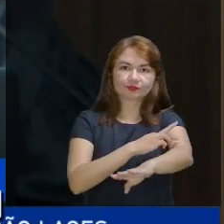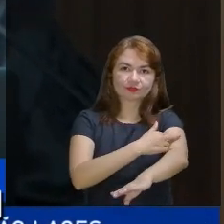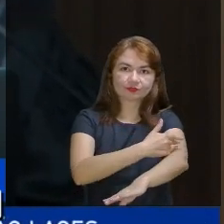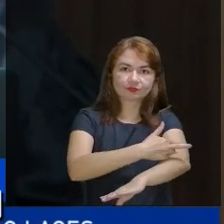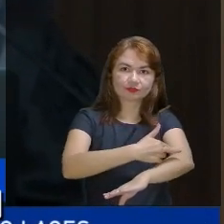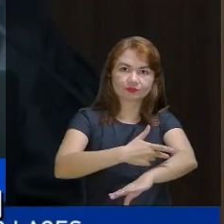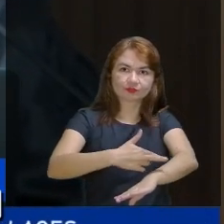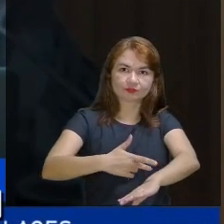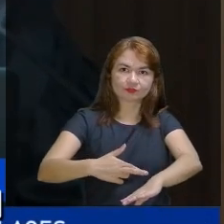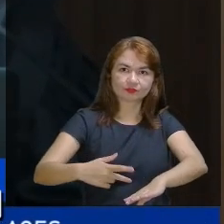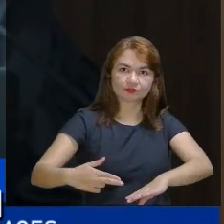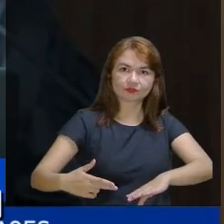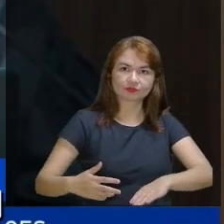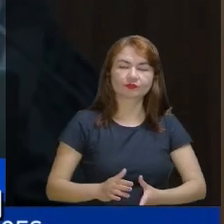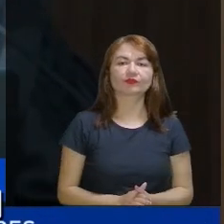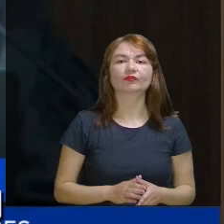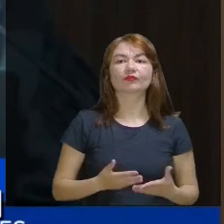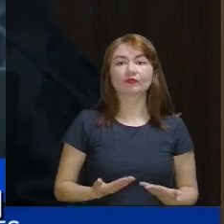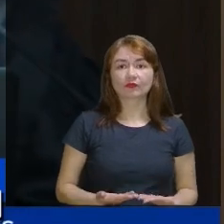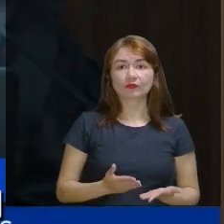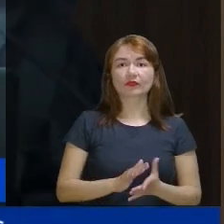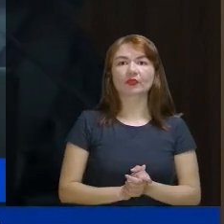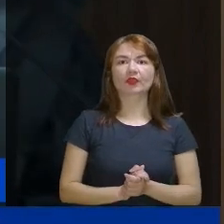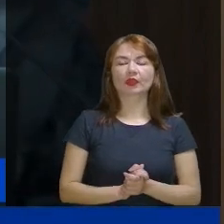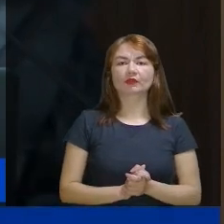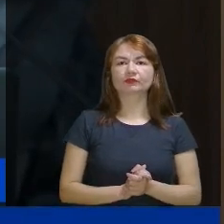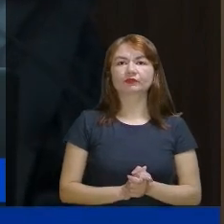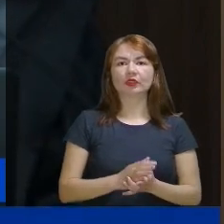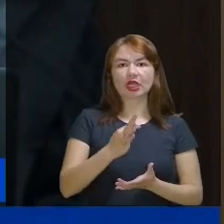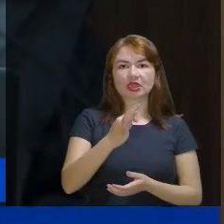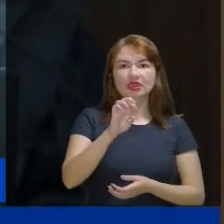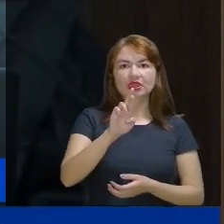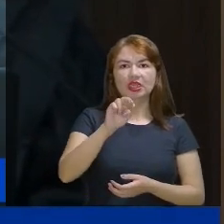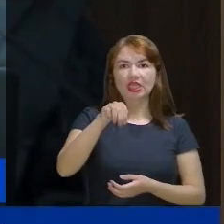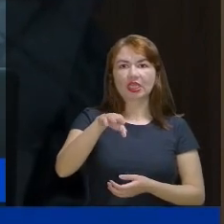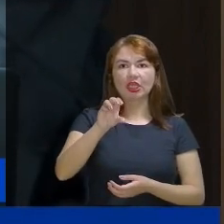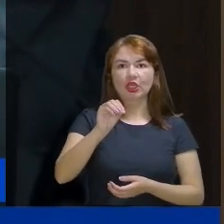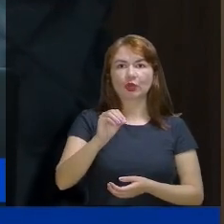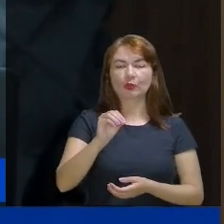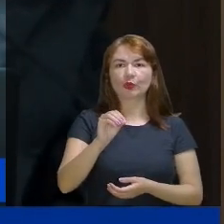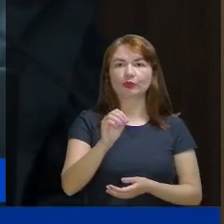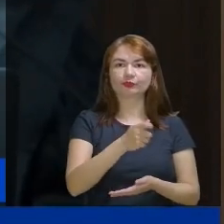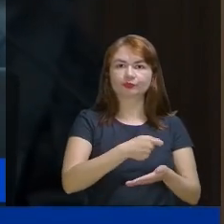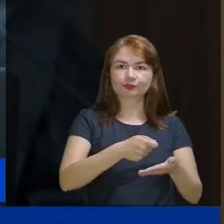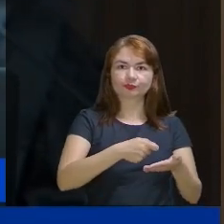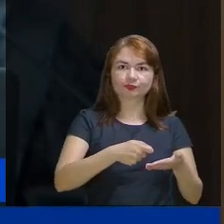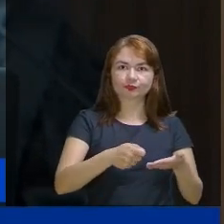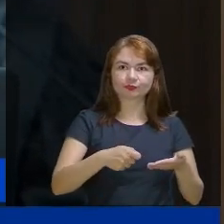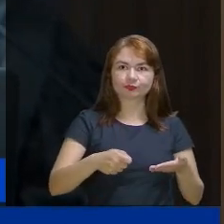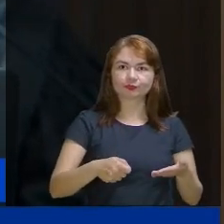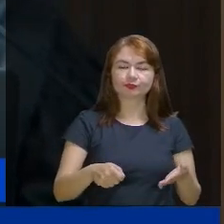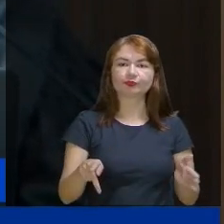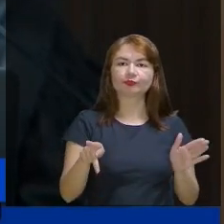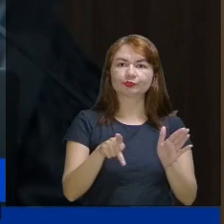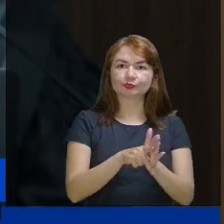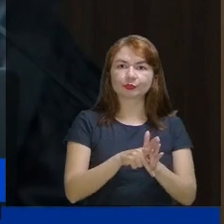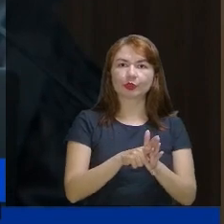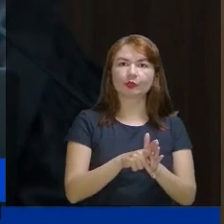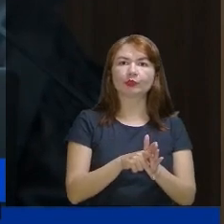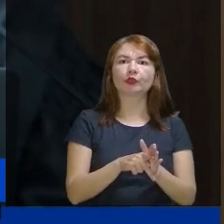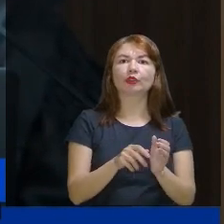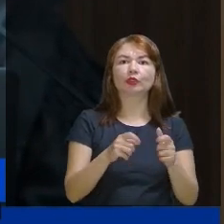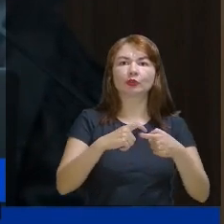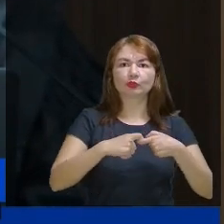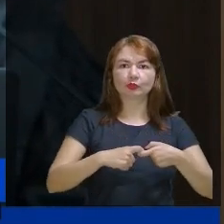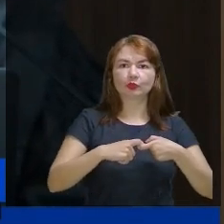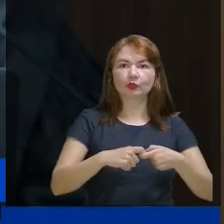Tribunal conforme o termo de cooperação técnica que mencionei lá em cima, firmado com o CNJ. Em